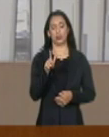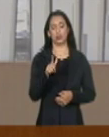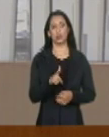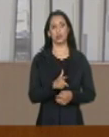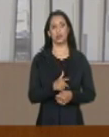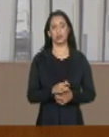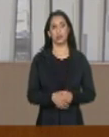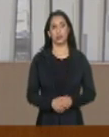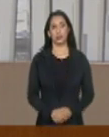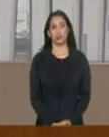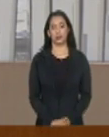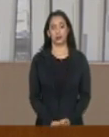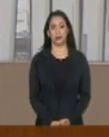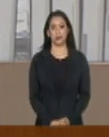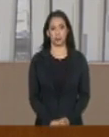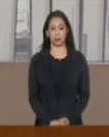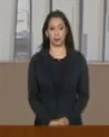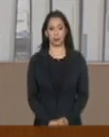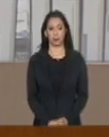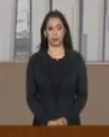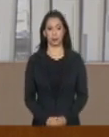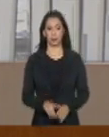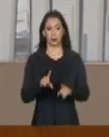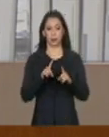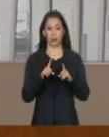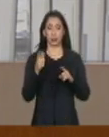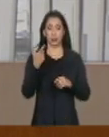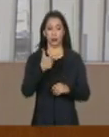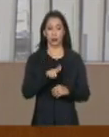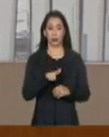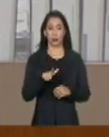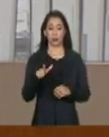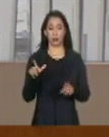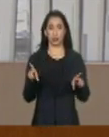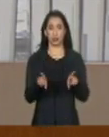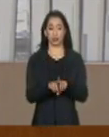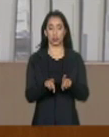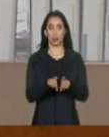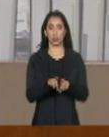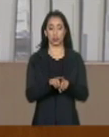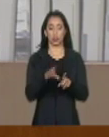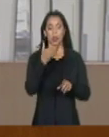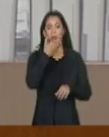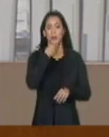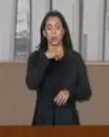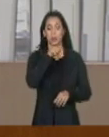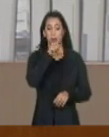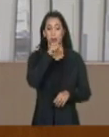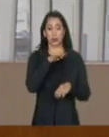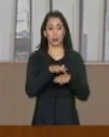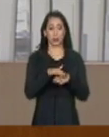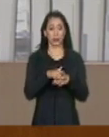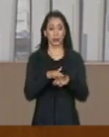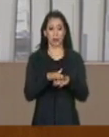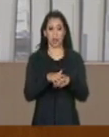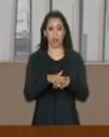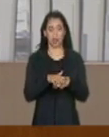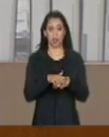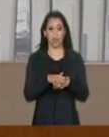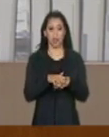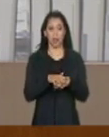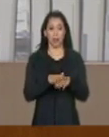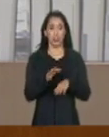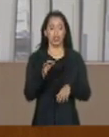nesse sentido. Mais adiante, os pais estão adoecendo e a impunidade